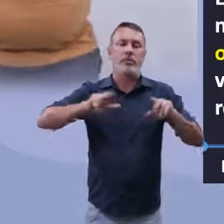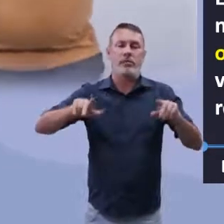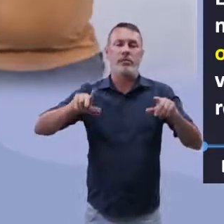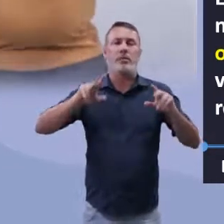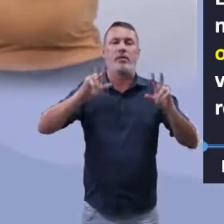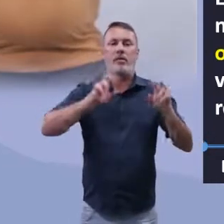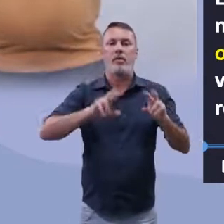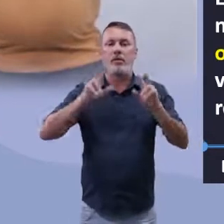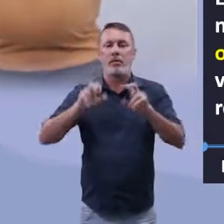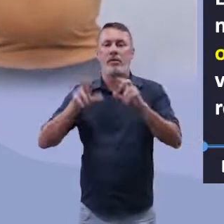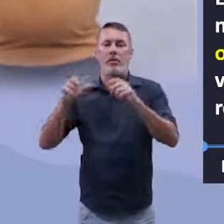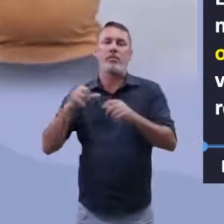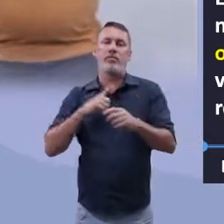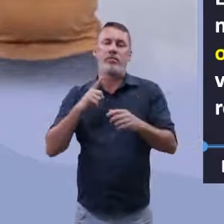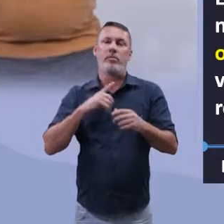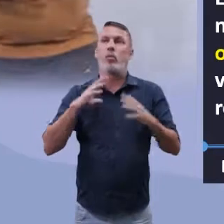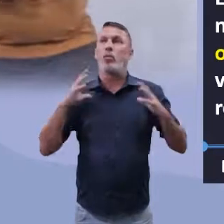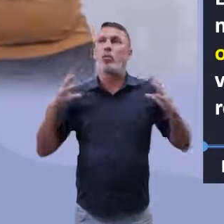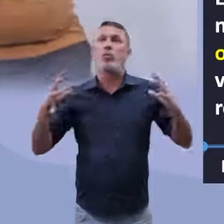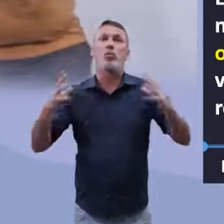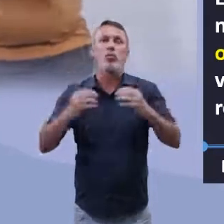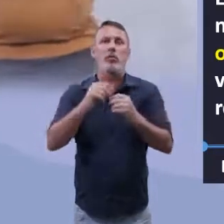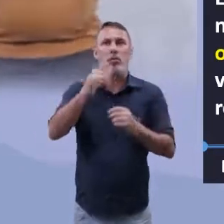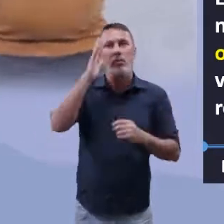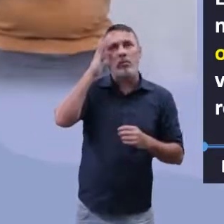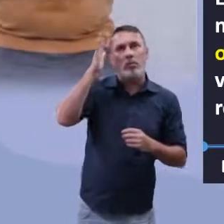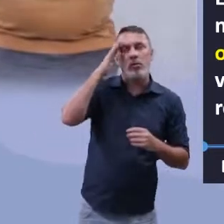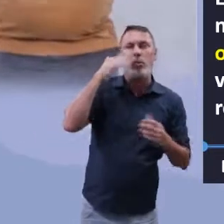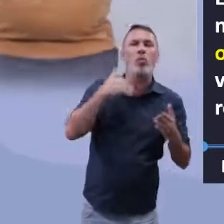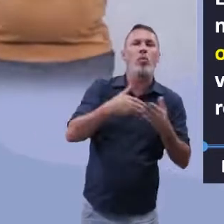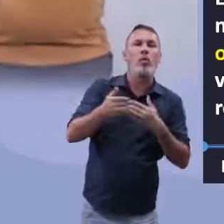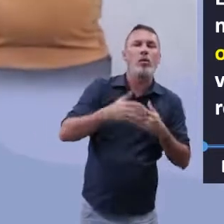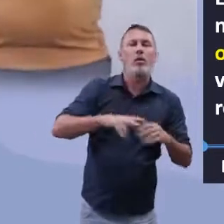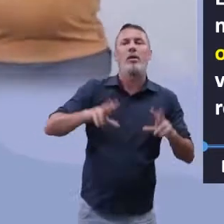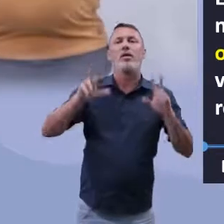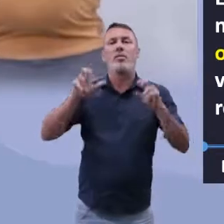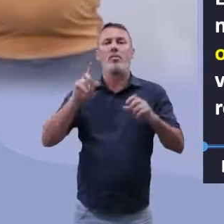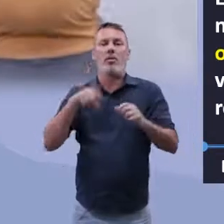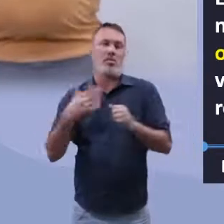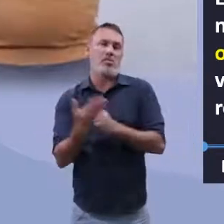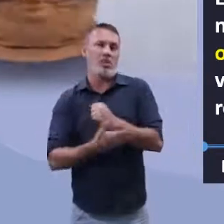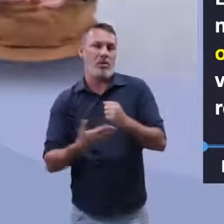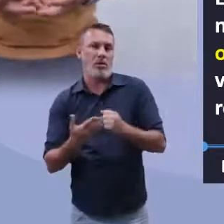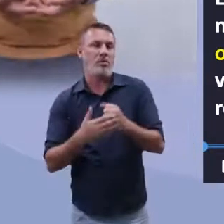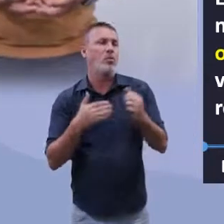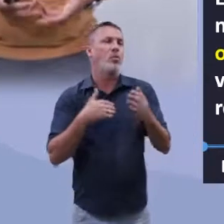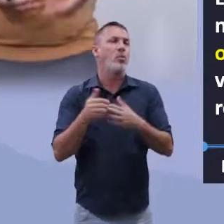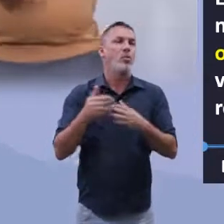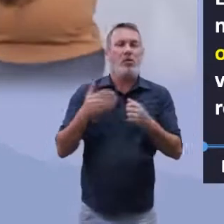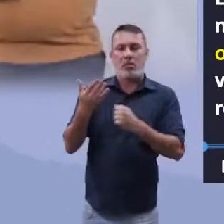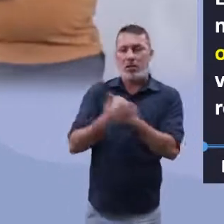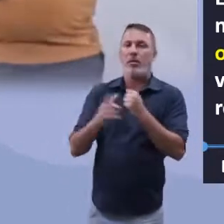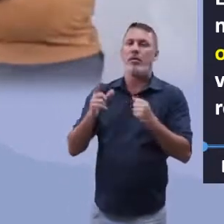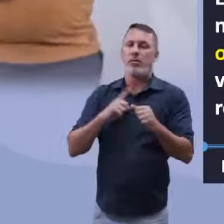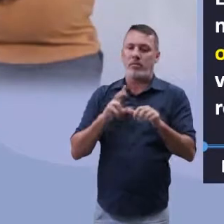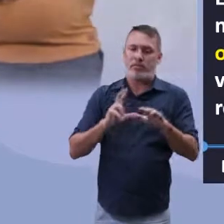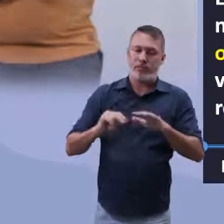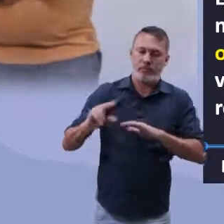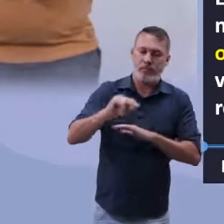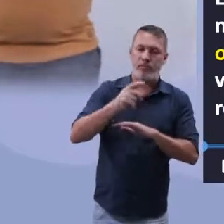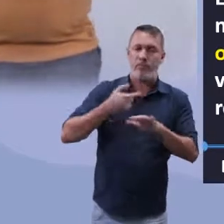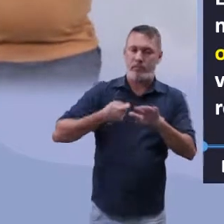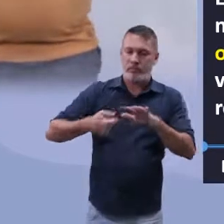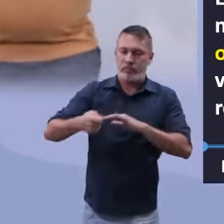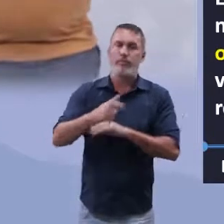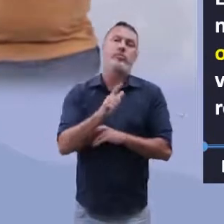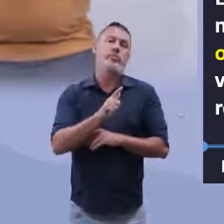diversos assuntos. Todo assunto que você pensa, qualquer assunto que você tem como base, existe uma fake